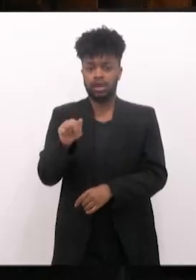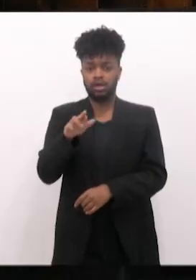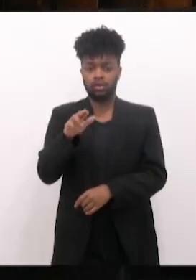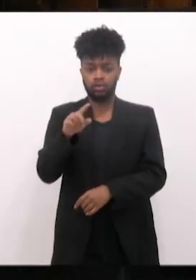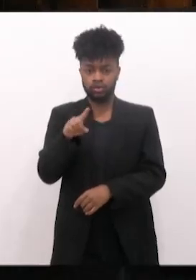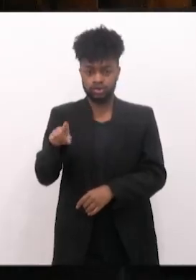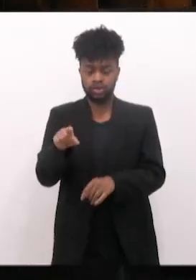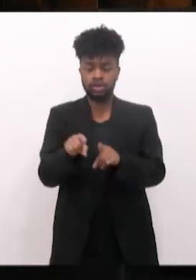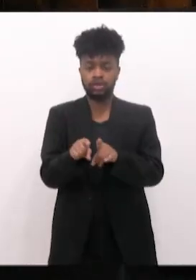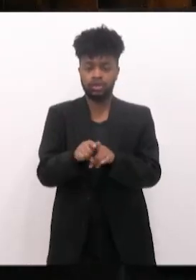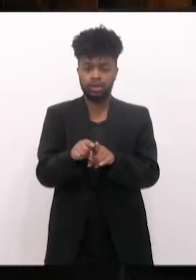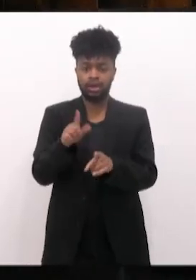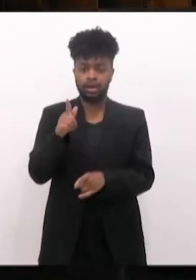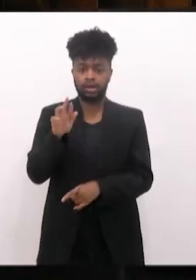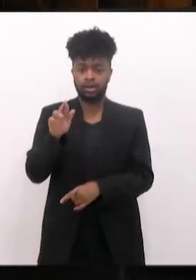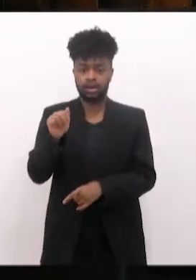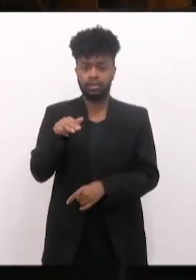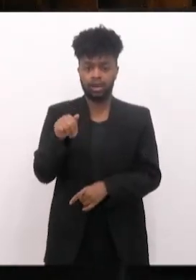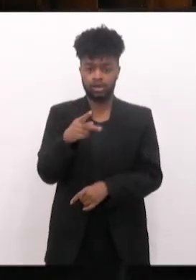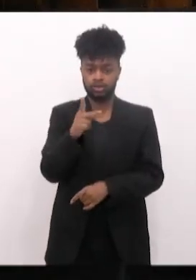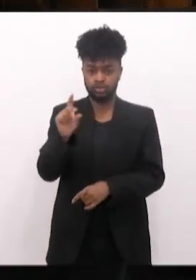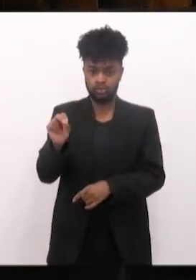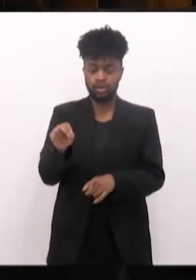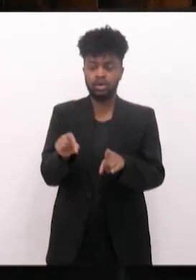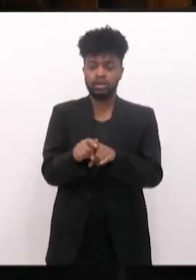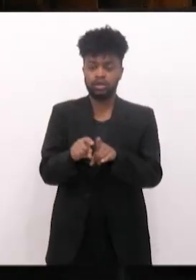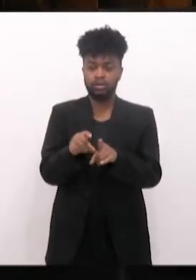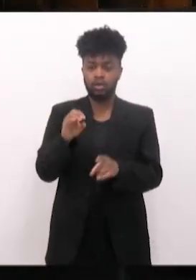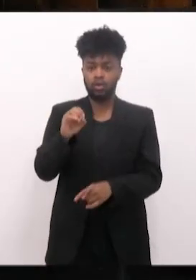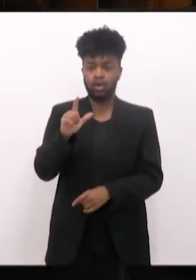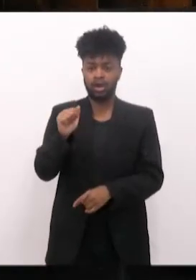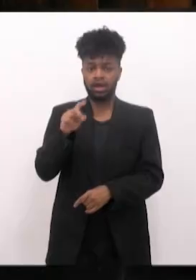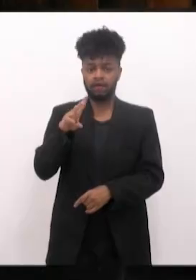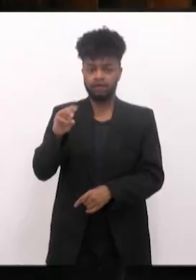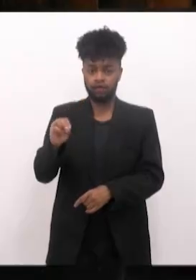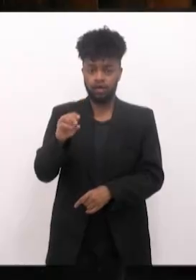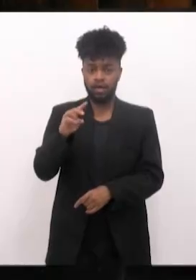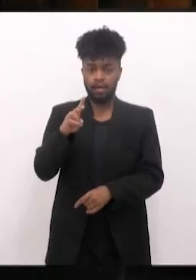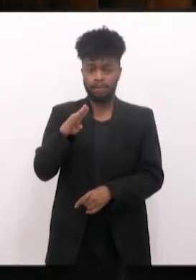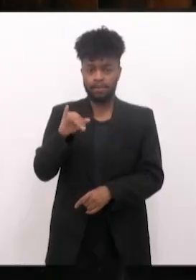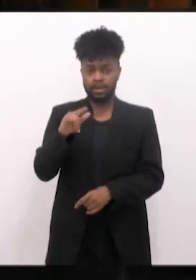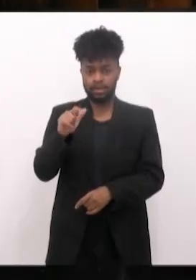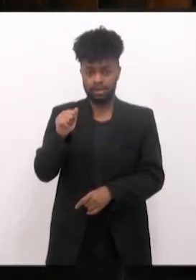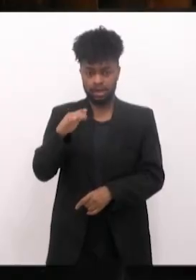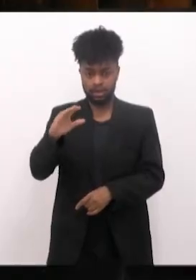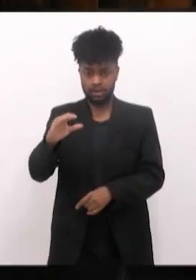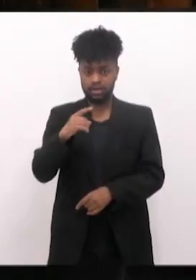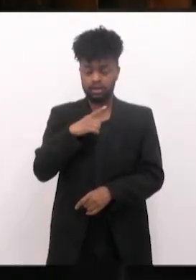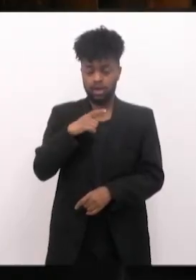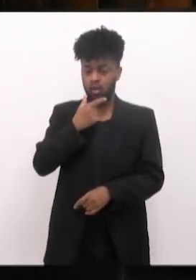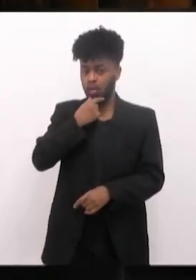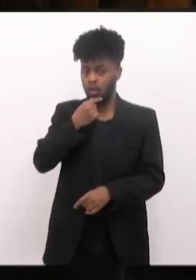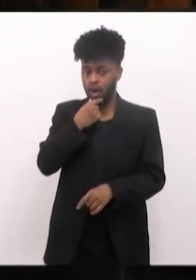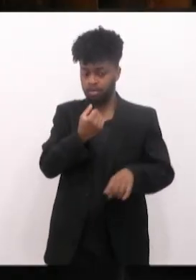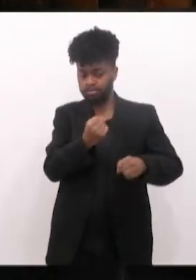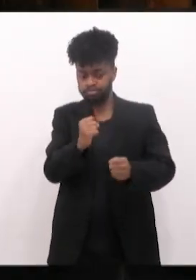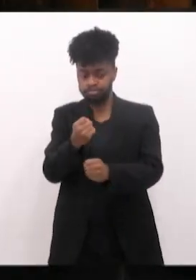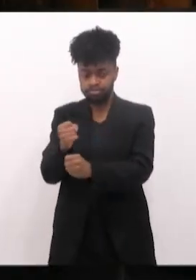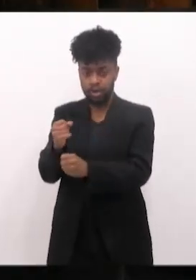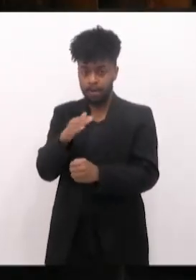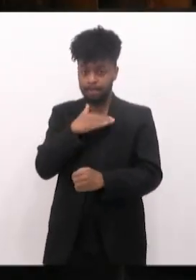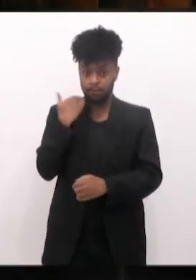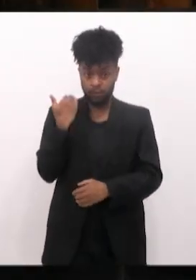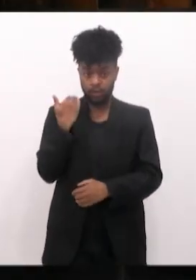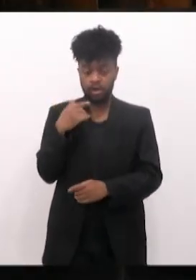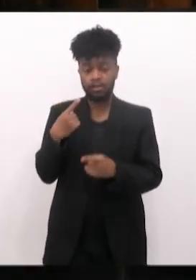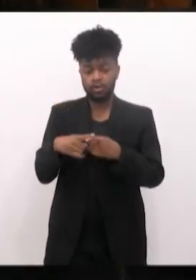falo do Jardim Gramacho, falo do Olavo Bilac, aonde aquele gari morreu, que é onde